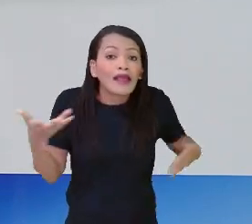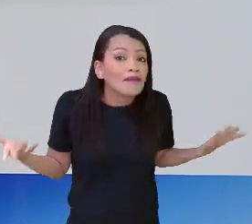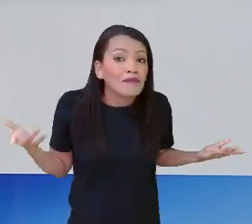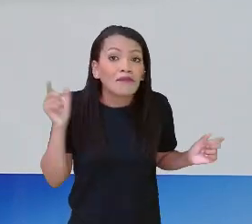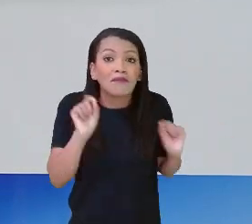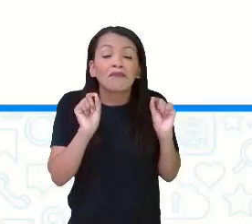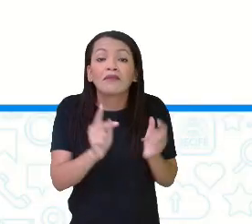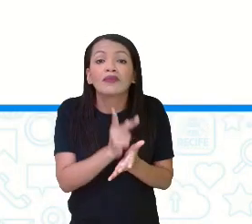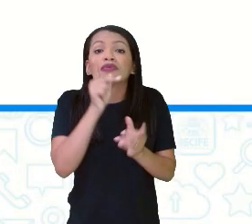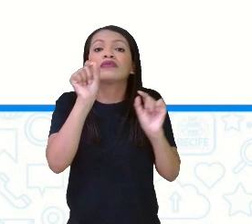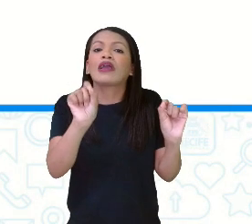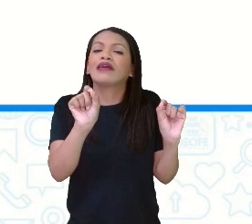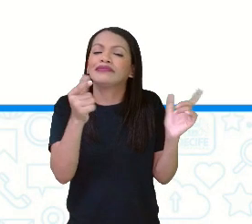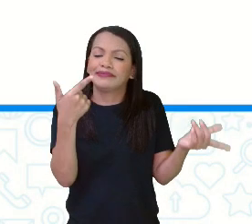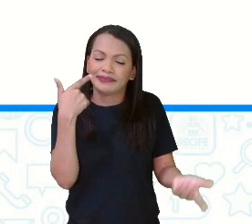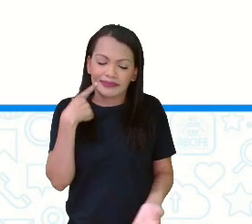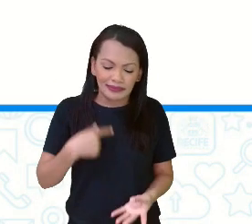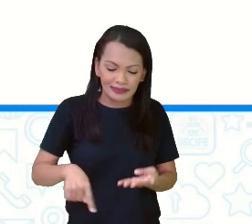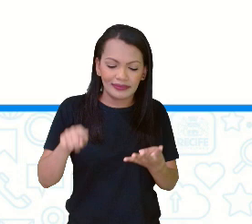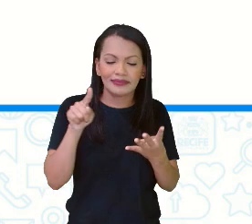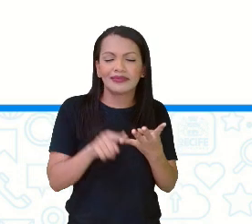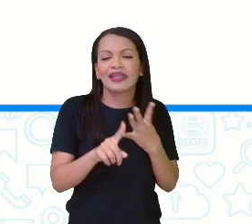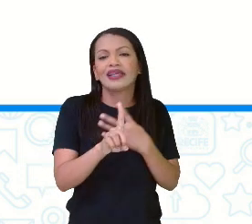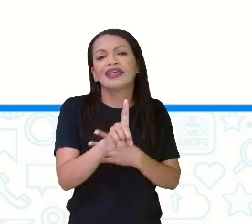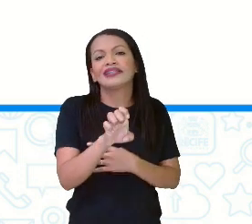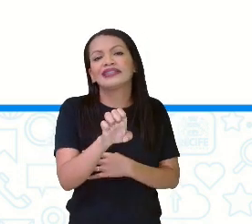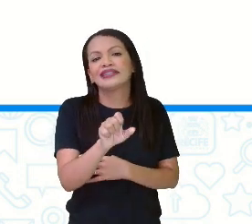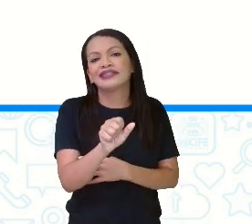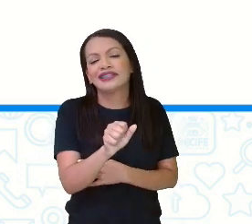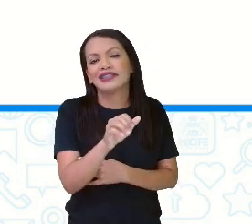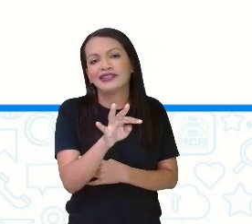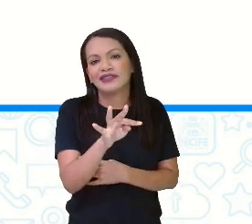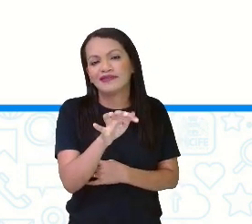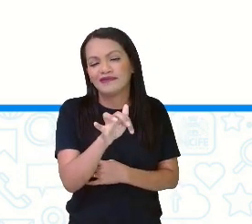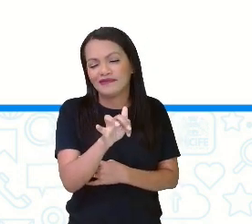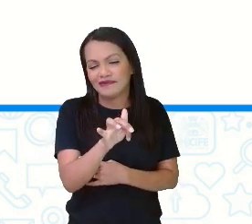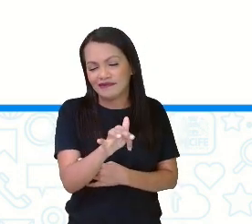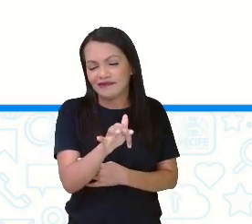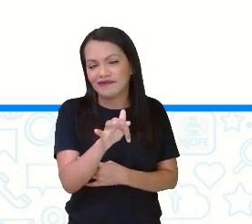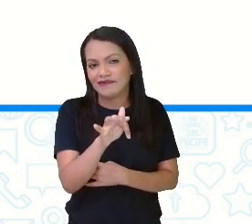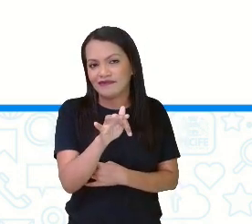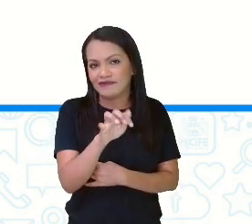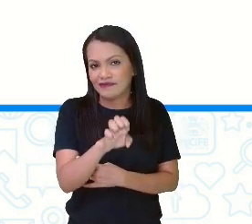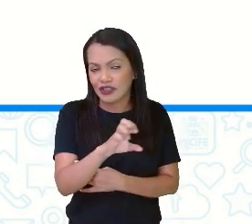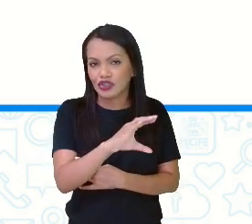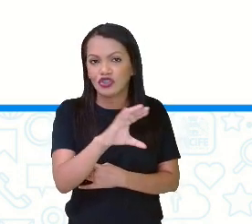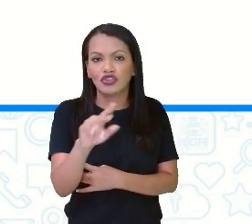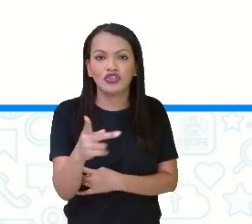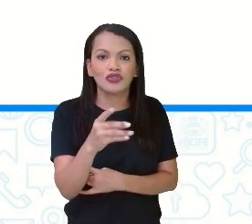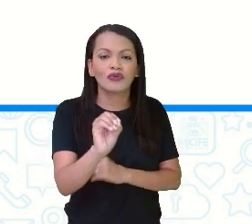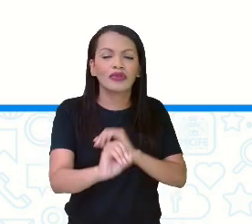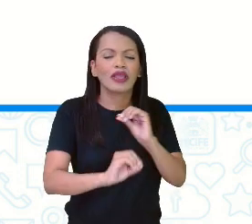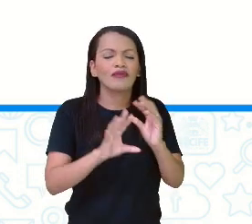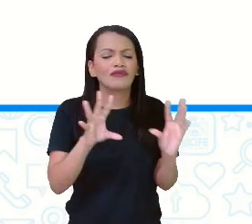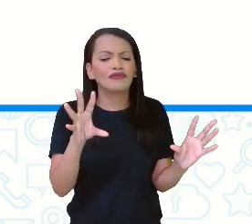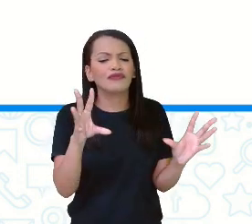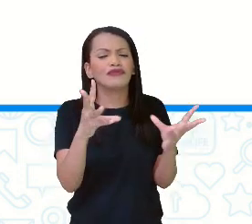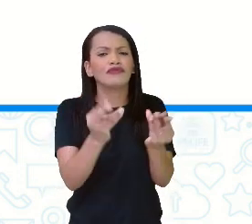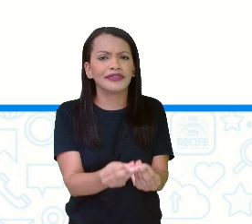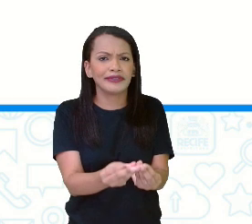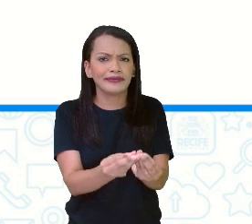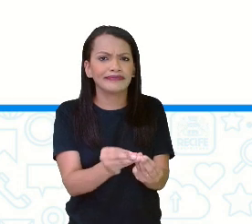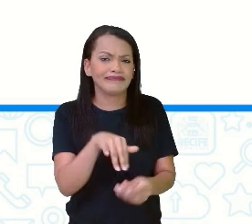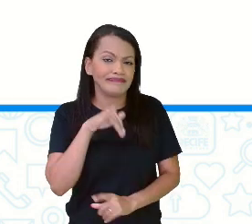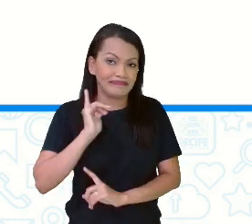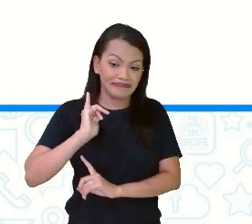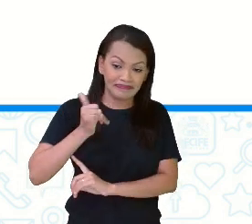o desfecho, que é o encerramento da narrativa, em que se apresenta uma solução para o enredo. No caso dos